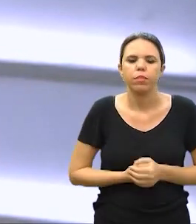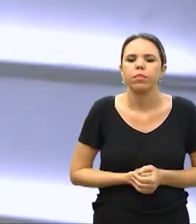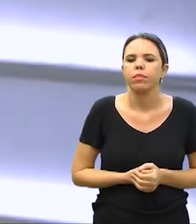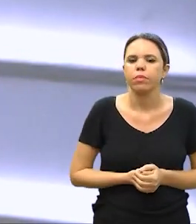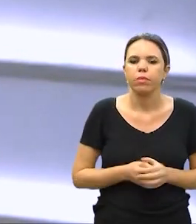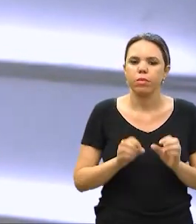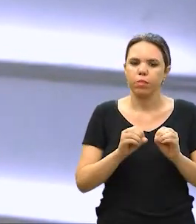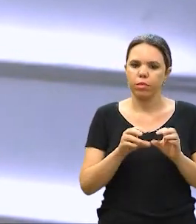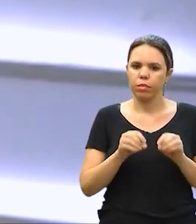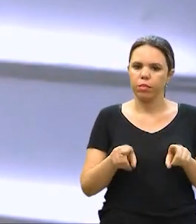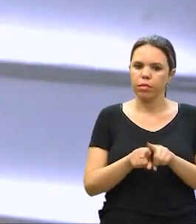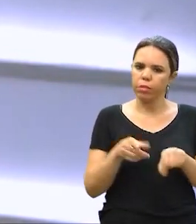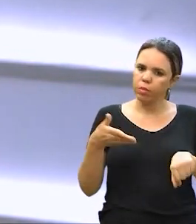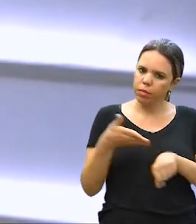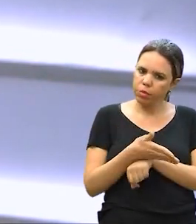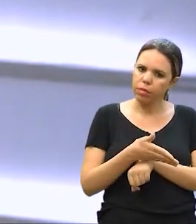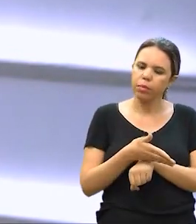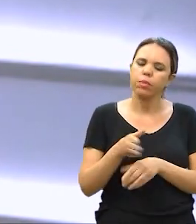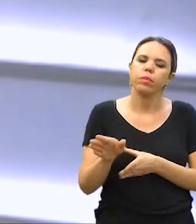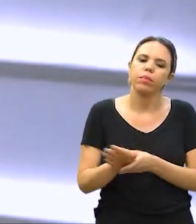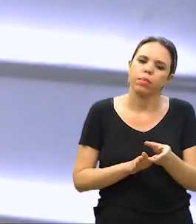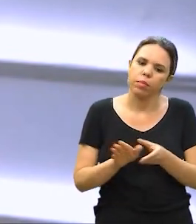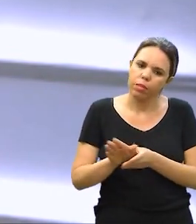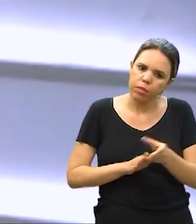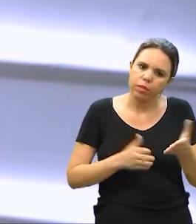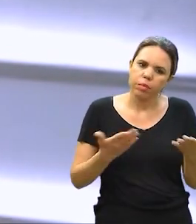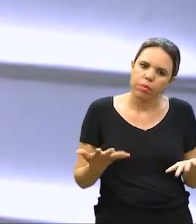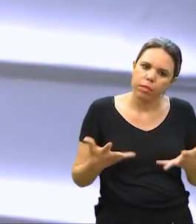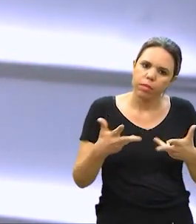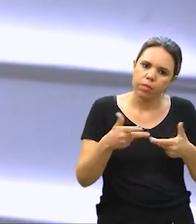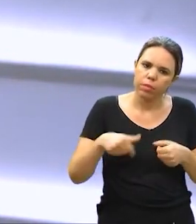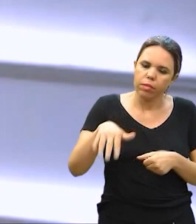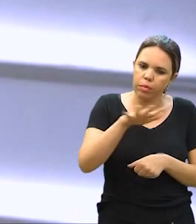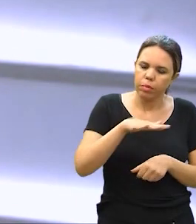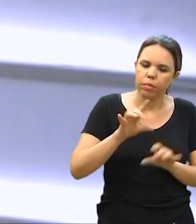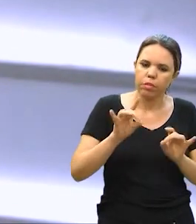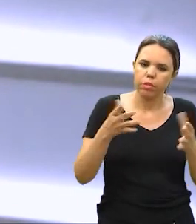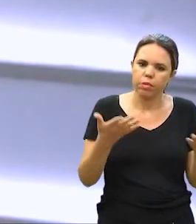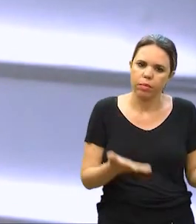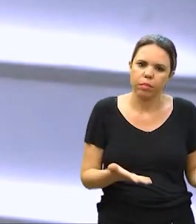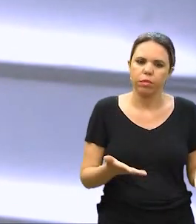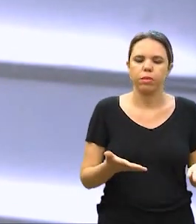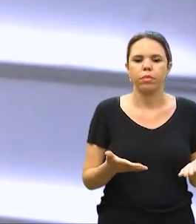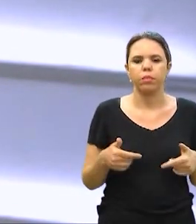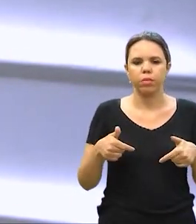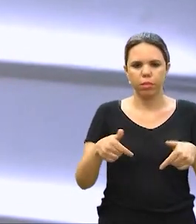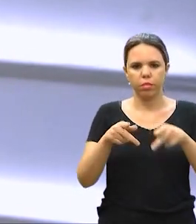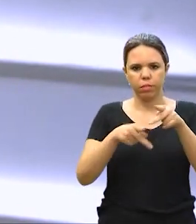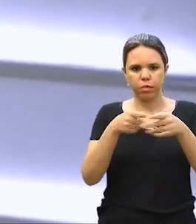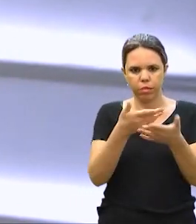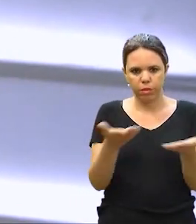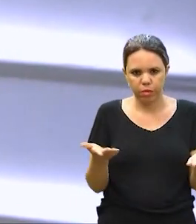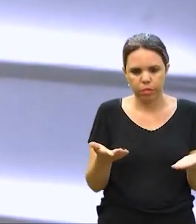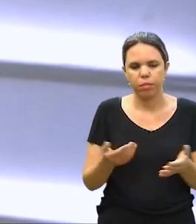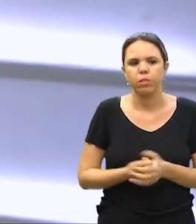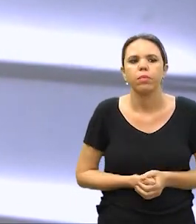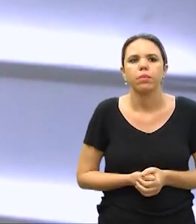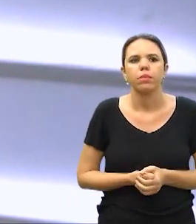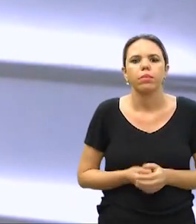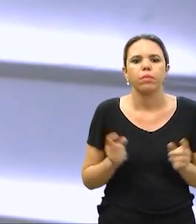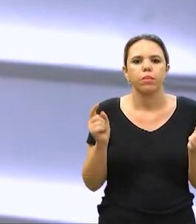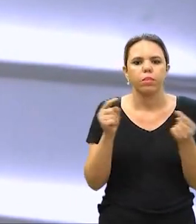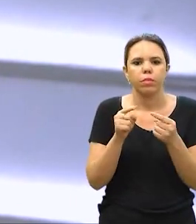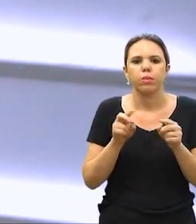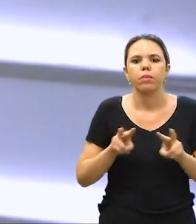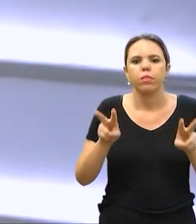e ensino que fazem parte e compõem esse conselho, e toda essa riqueza, né, de atores, ela